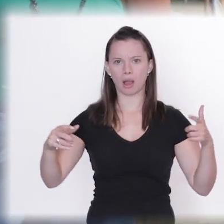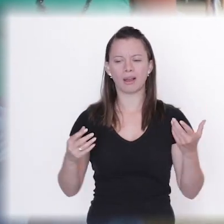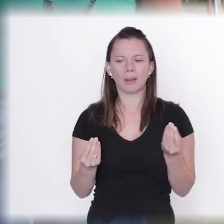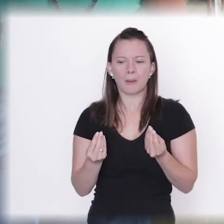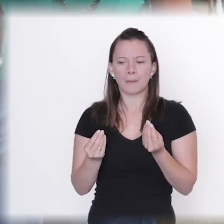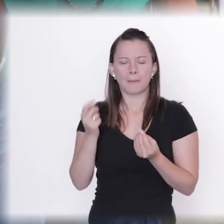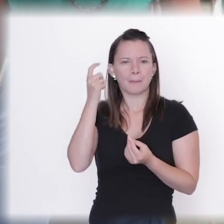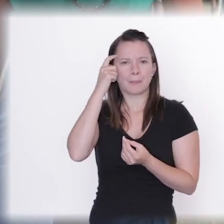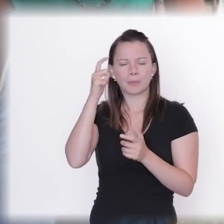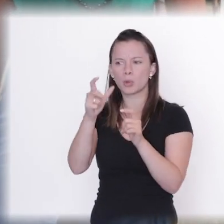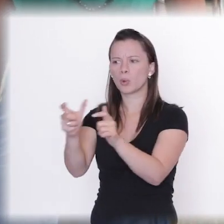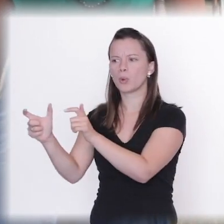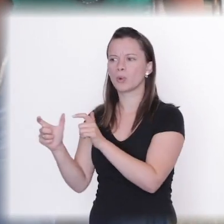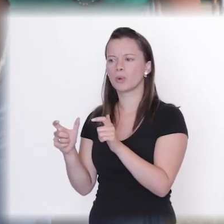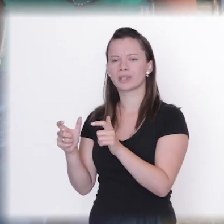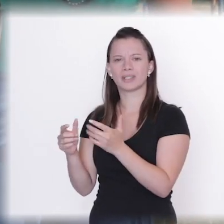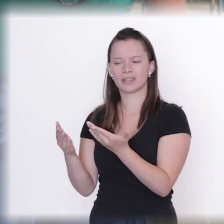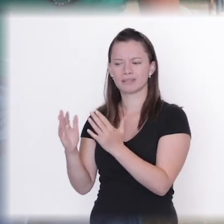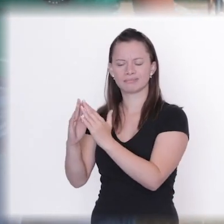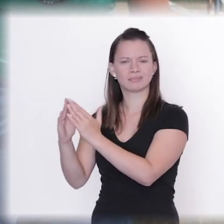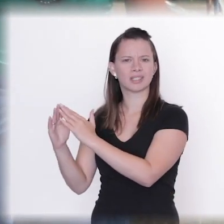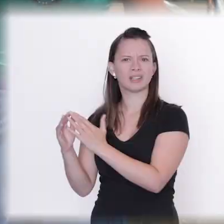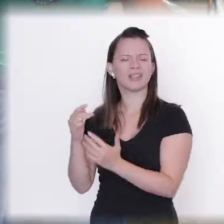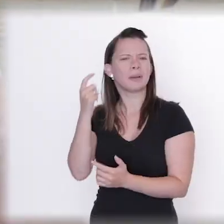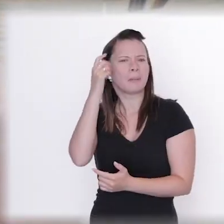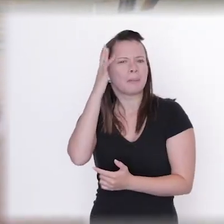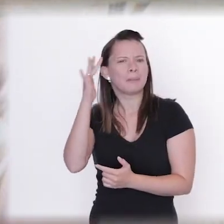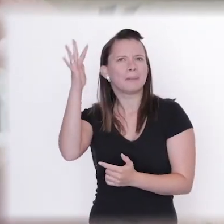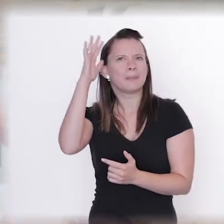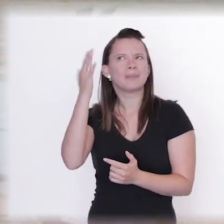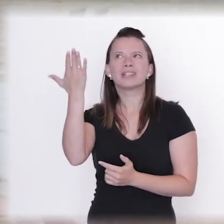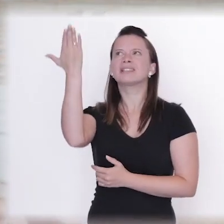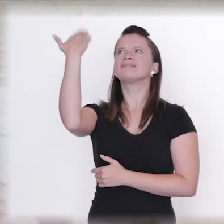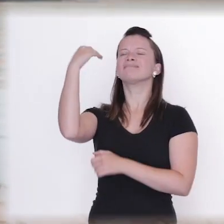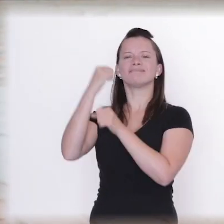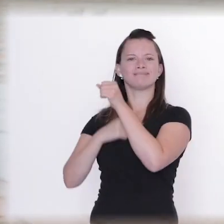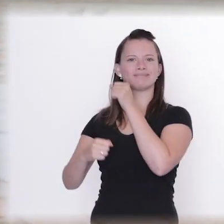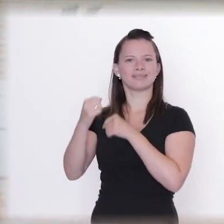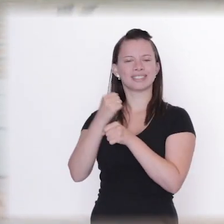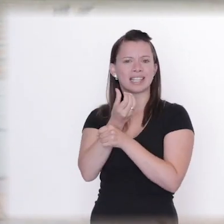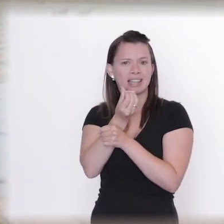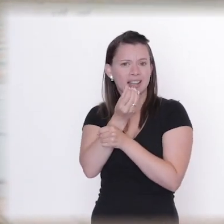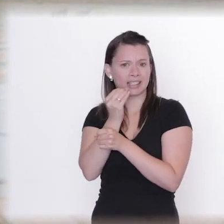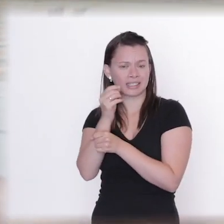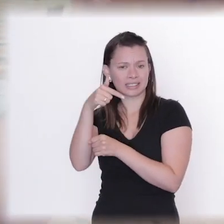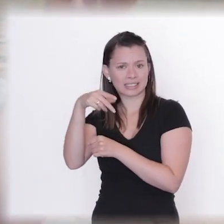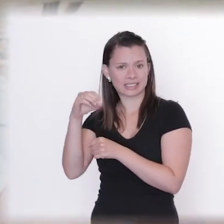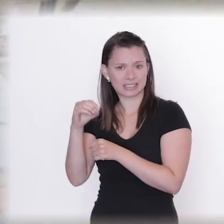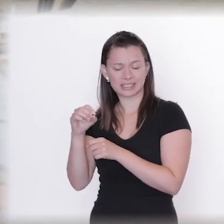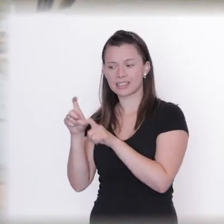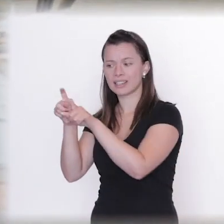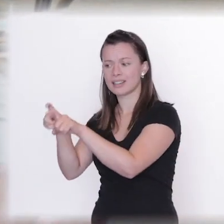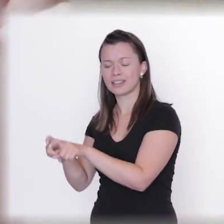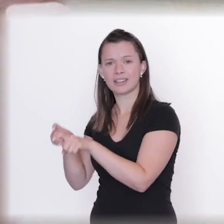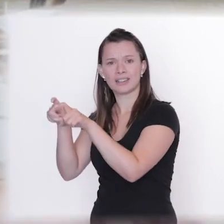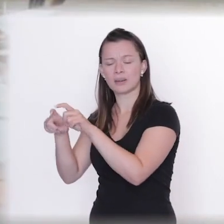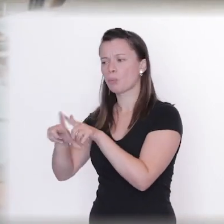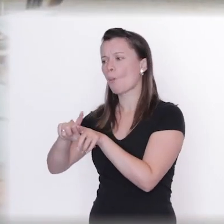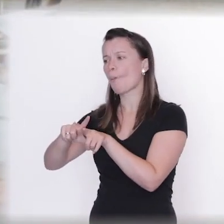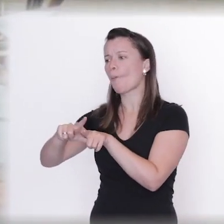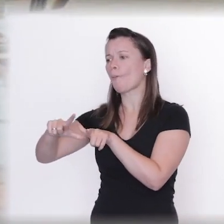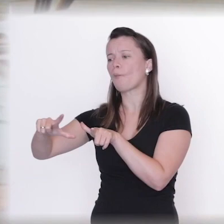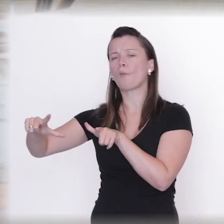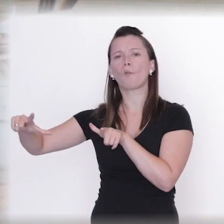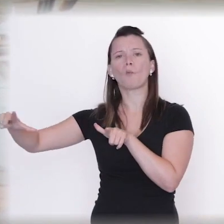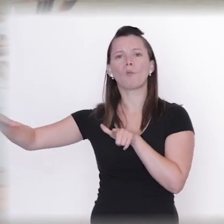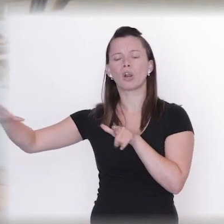Pô, a nossa quebrada. Você imagina que isso daqui, década de 60, 70, era um monte de espaço semi-rural, vários terrenos baldio, rua de